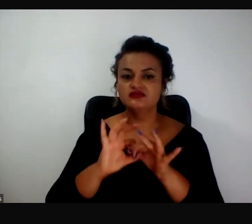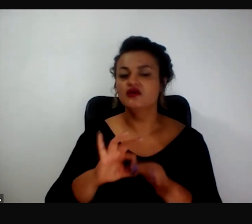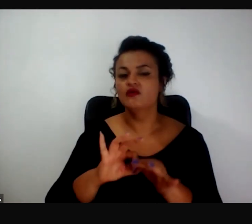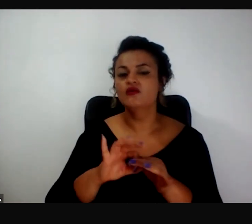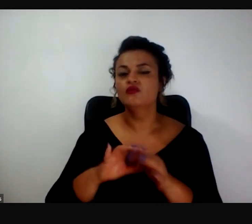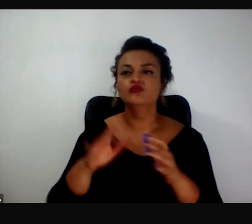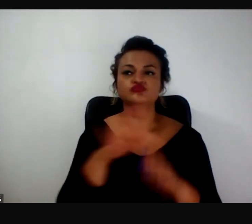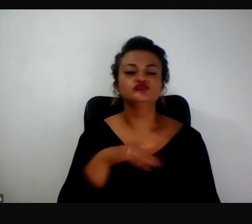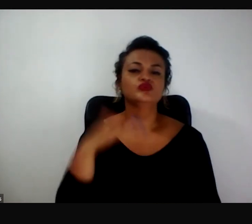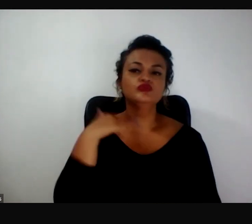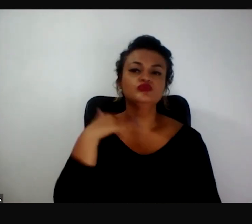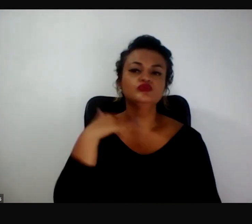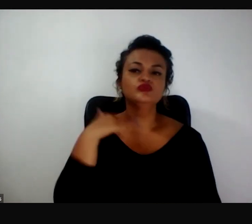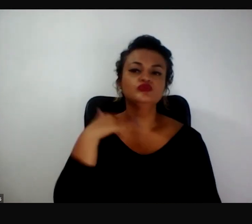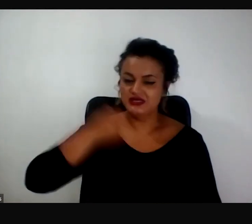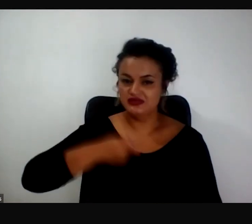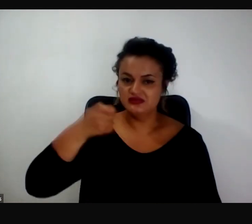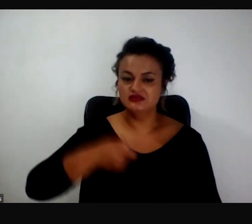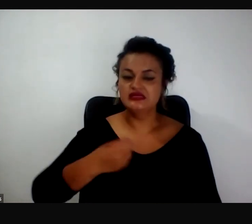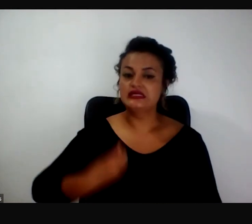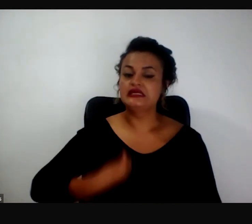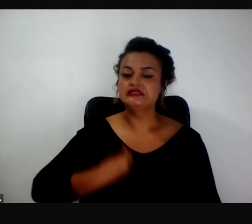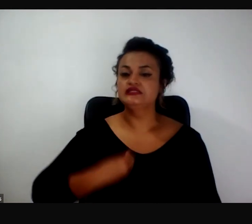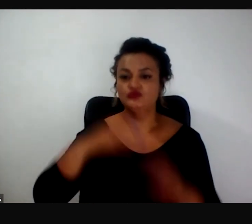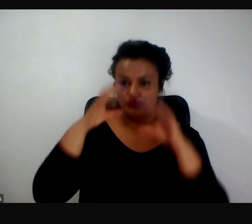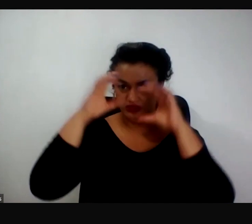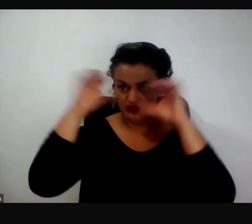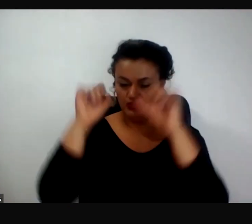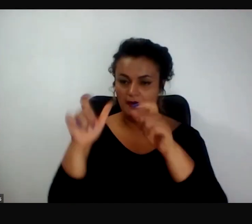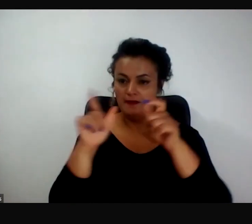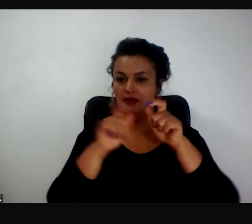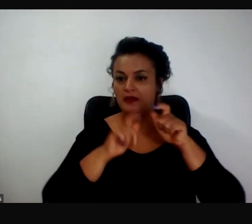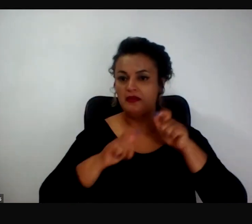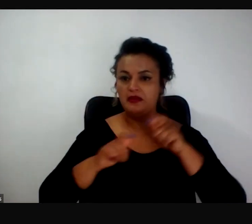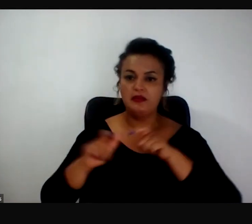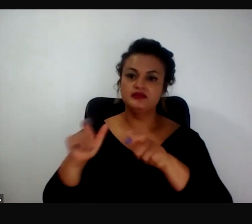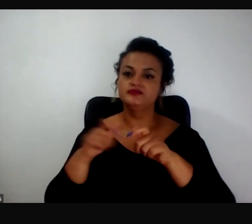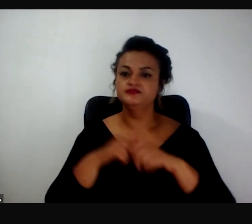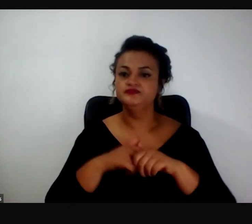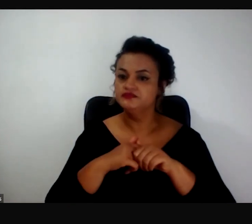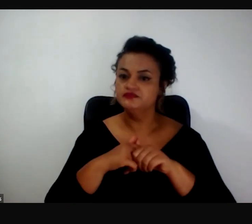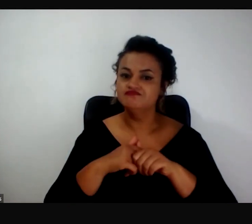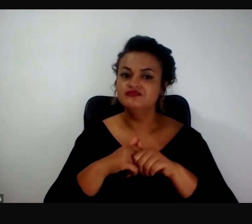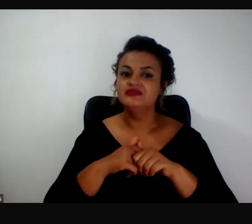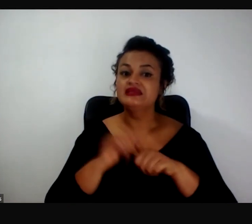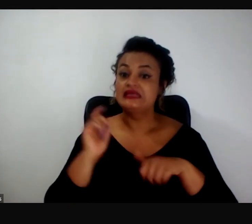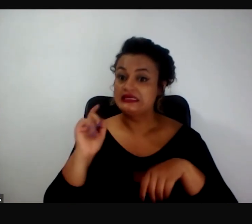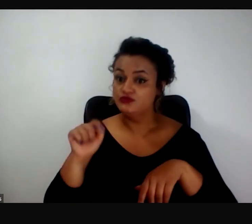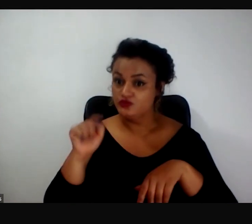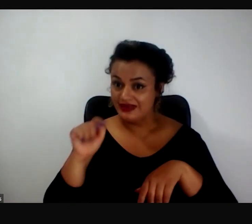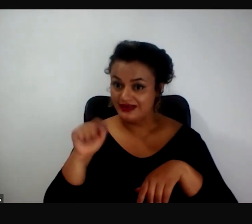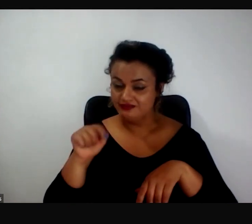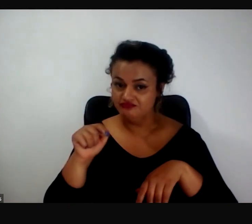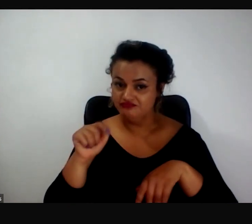y tribunales en el ejercicio de la potestad jurisdiccional. Aquí já se falava de vinculação